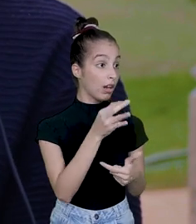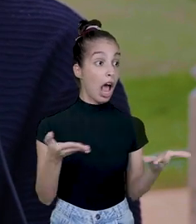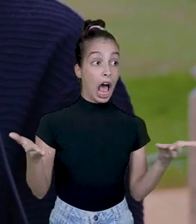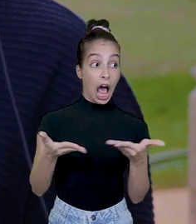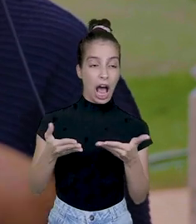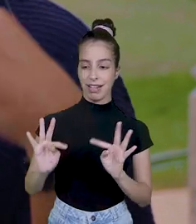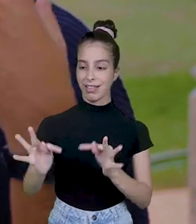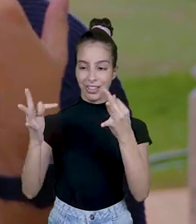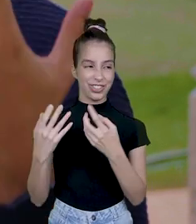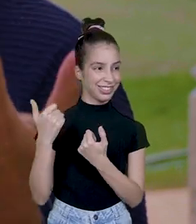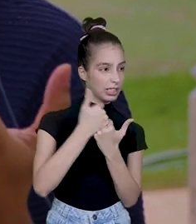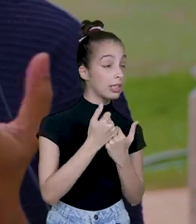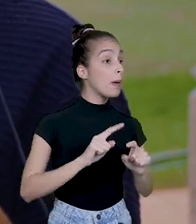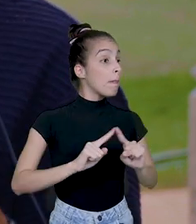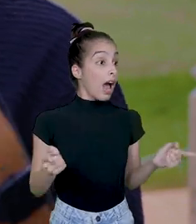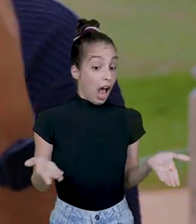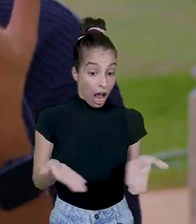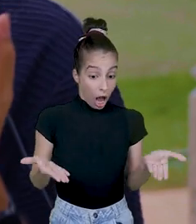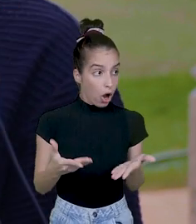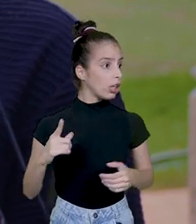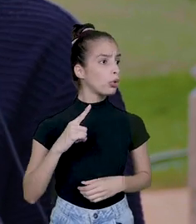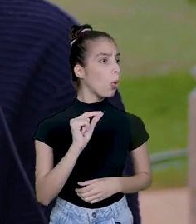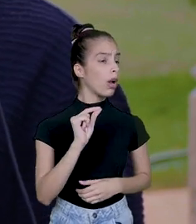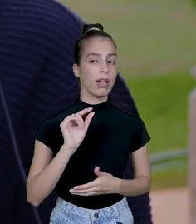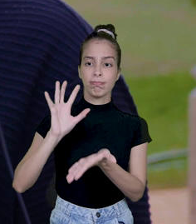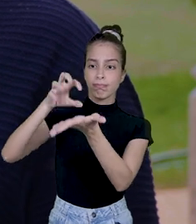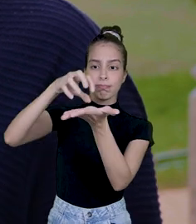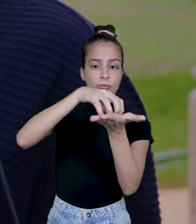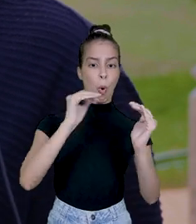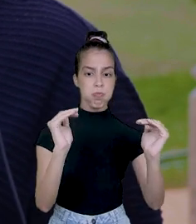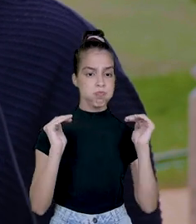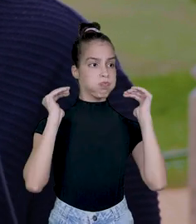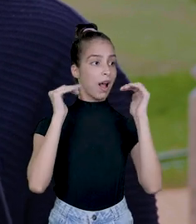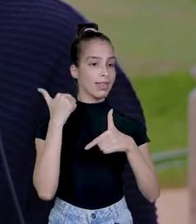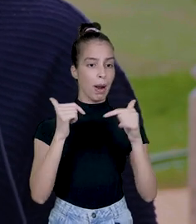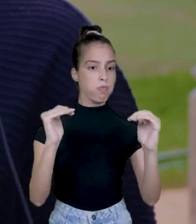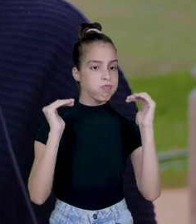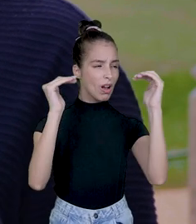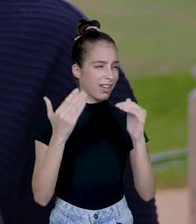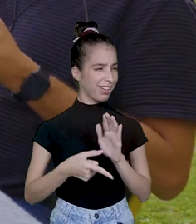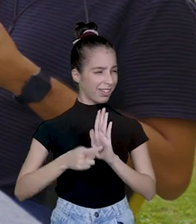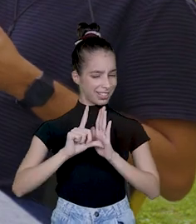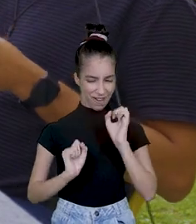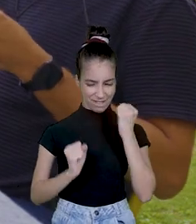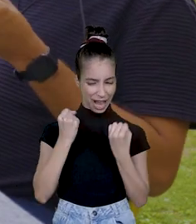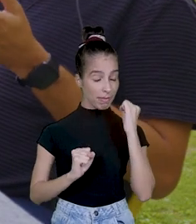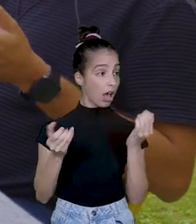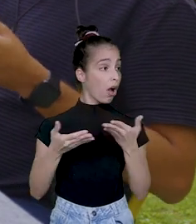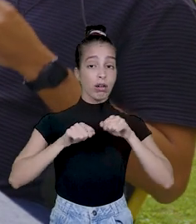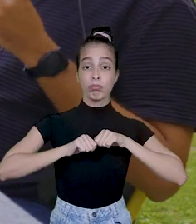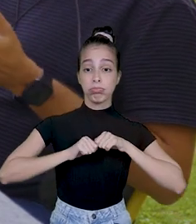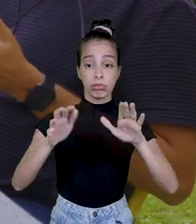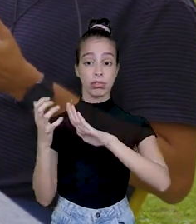ahum ASO grandma carg de gestão porque ela consegue até em determinado grau tomar